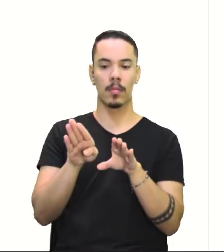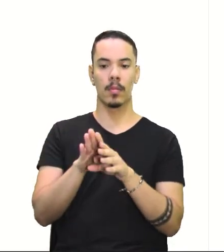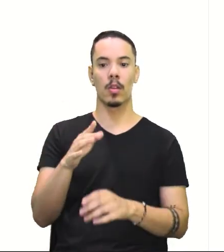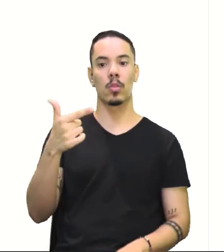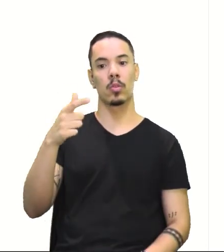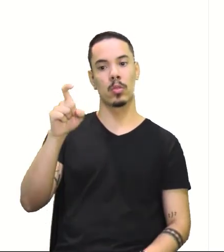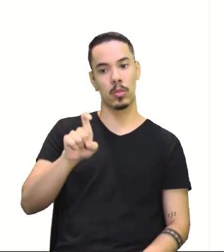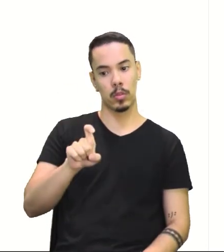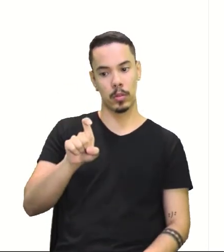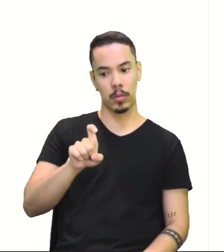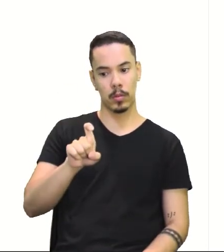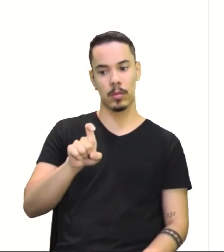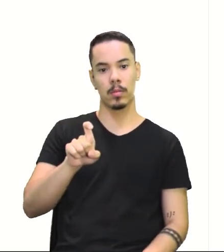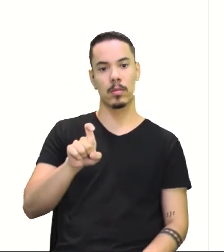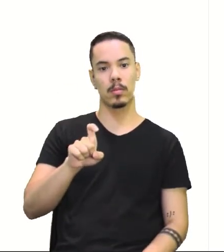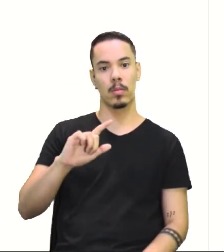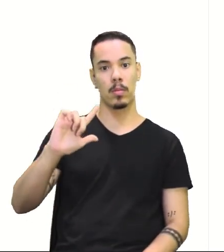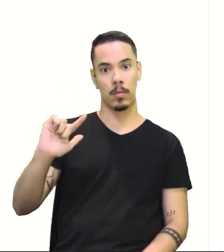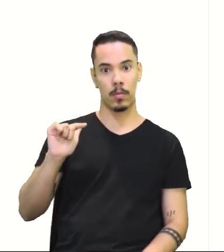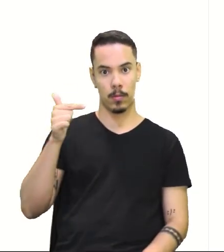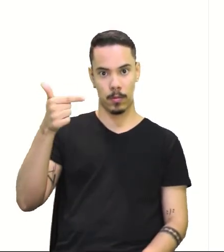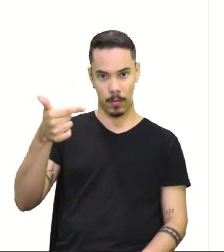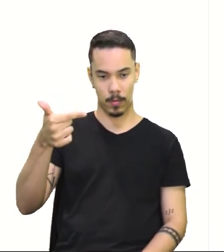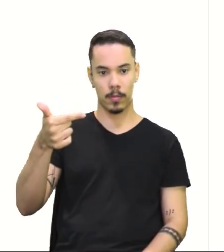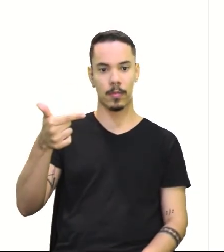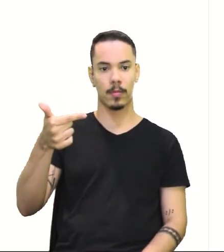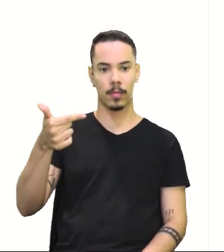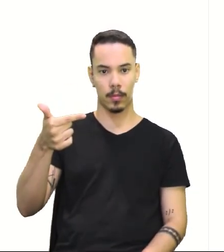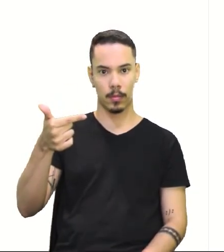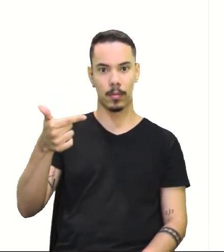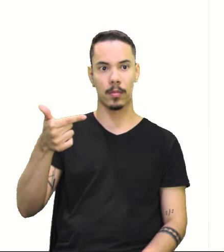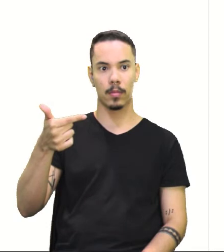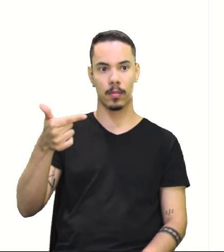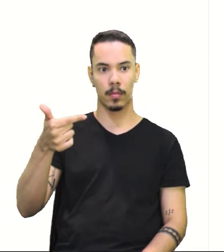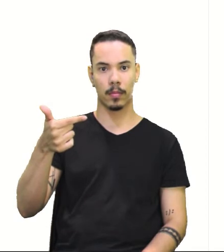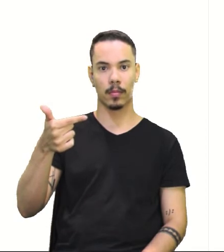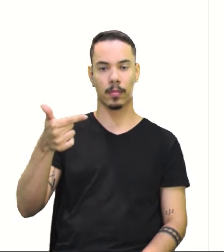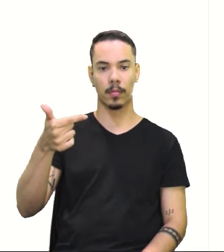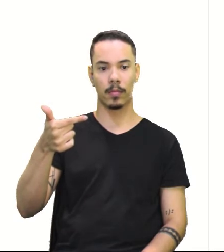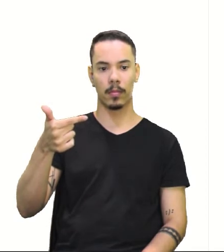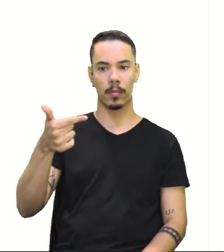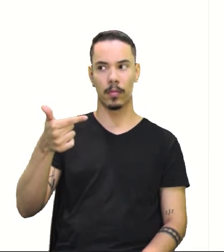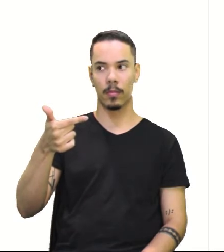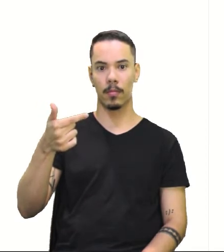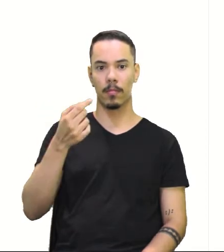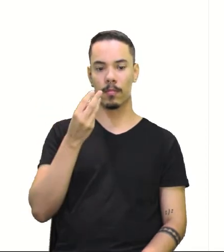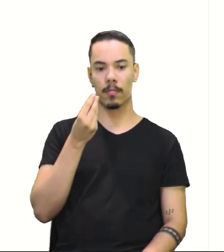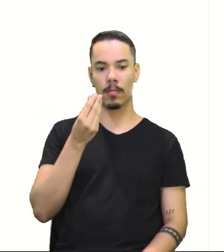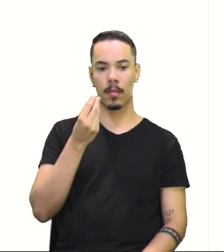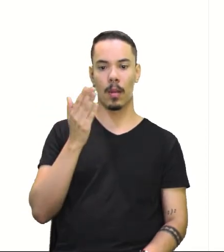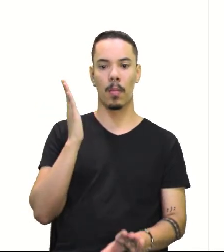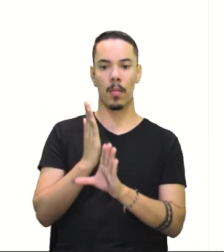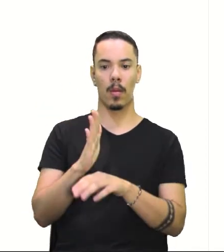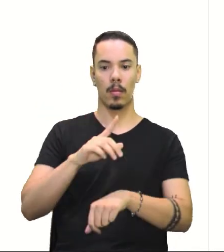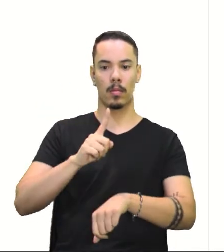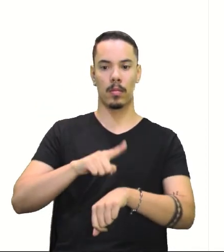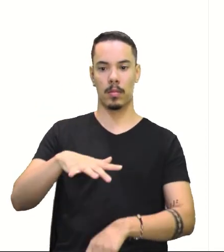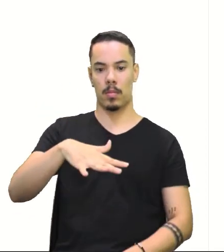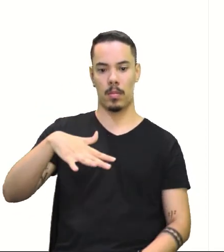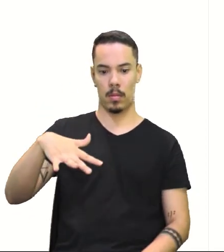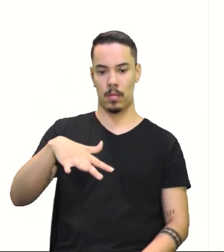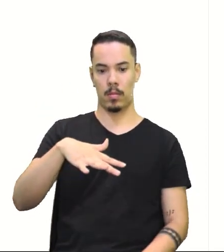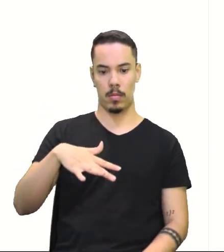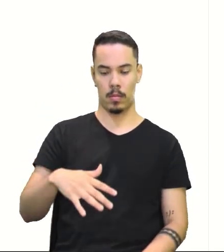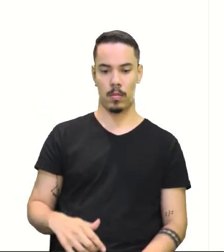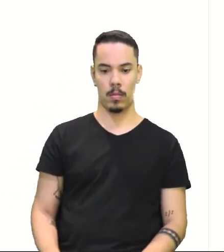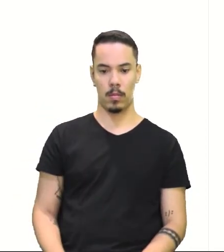2x ao quadrado. Nosso Q Espera aí um pouquinho por causa do espaço aqui. Vamos lá, vamos botar esse 1